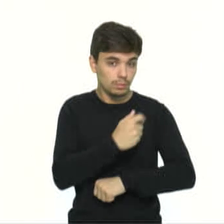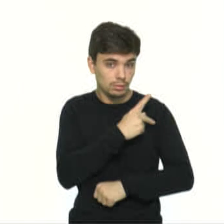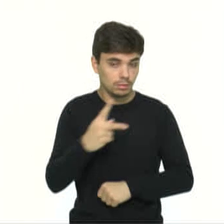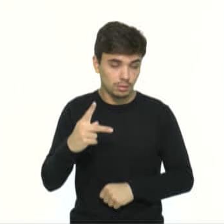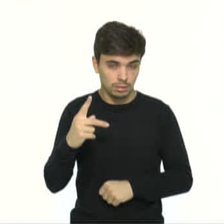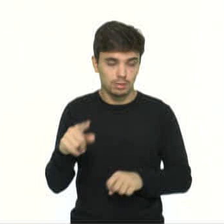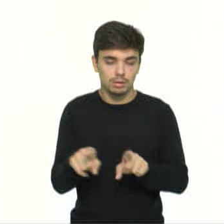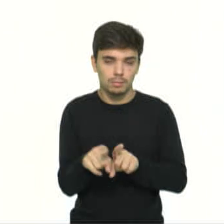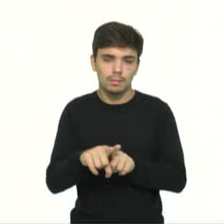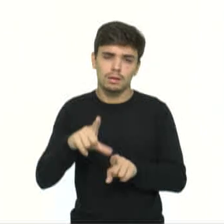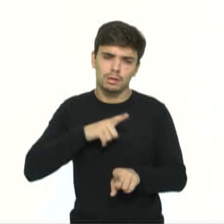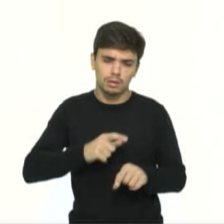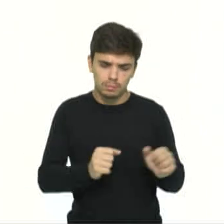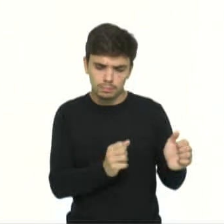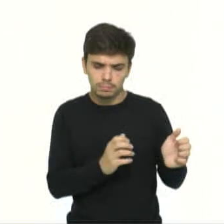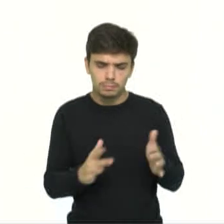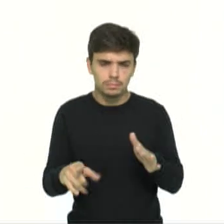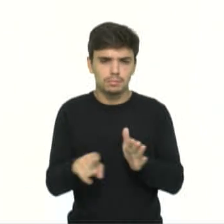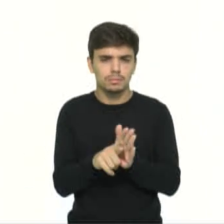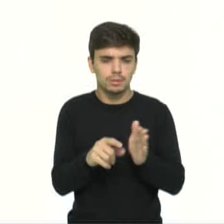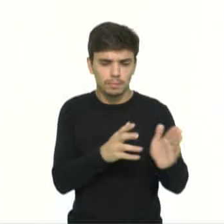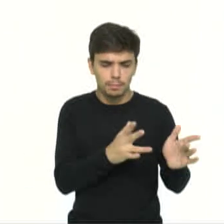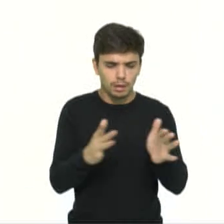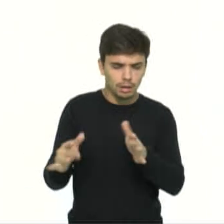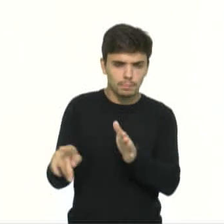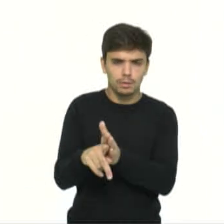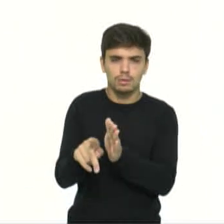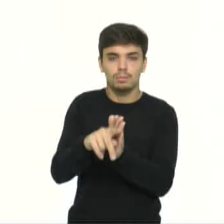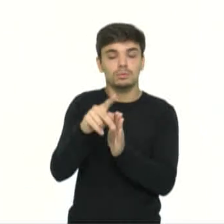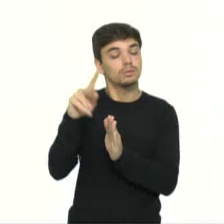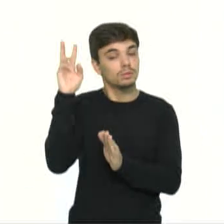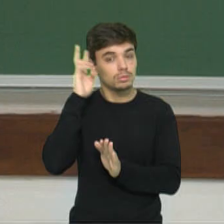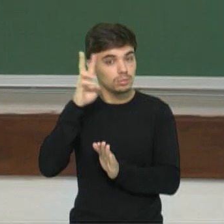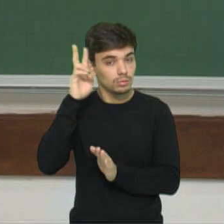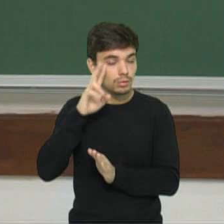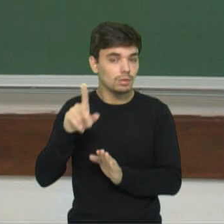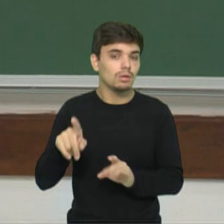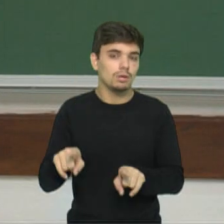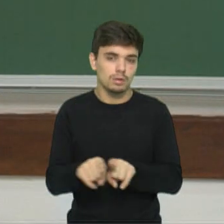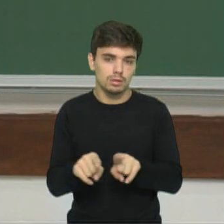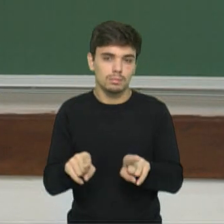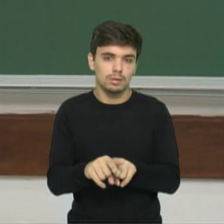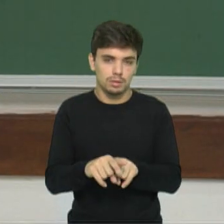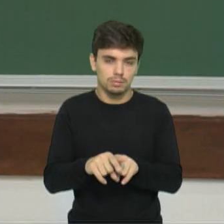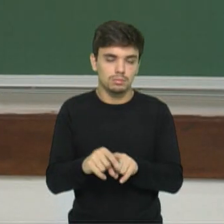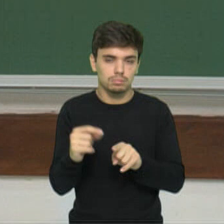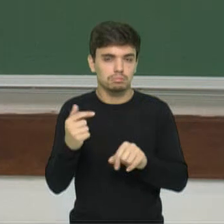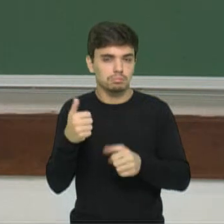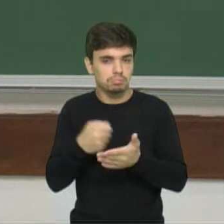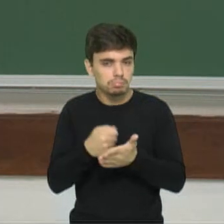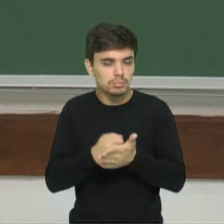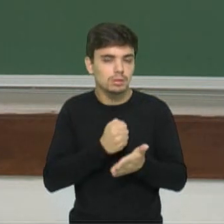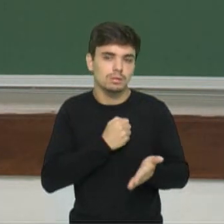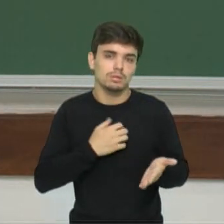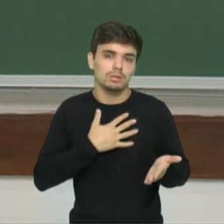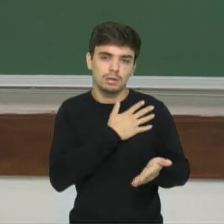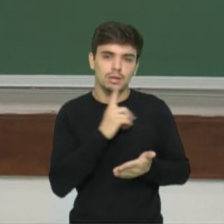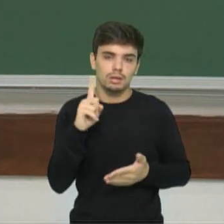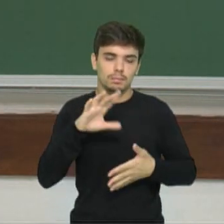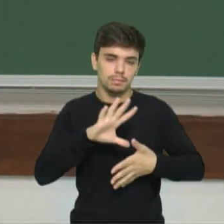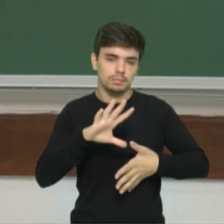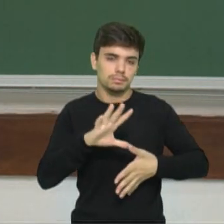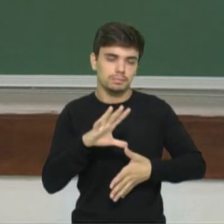1973, e daí a gente vai ter aquele percurso histórico comum às ditaduras militares na América, né? O Pinochet, ele vai perseguir